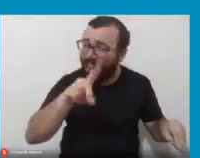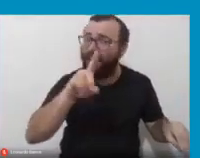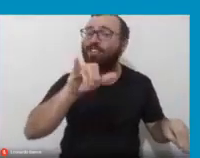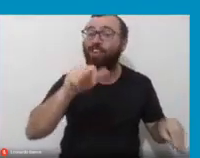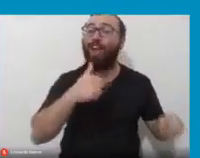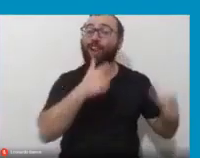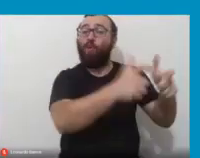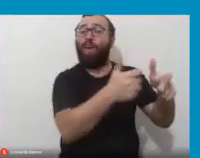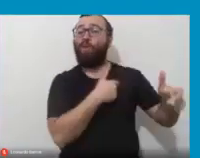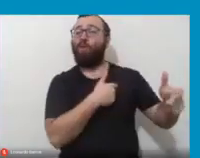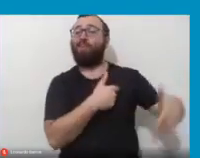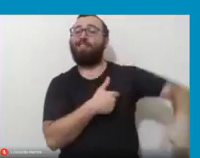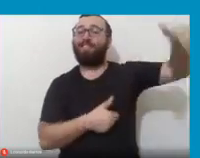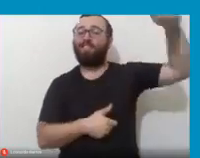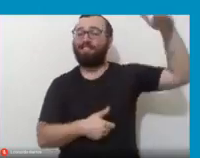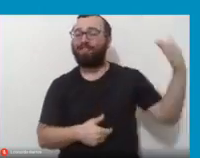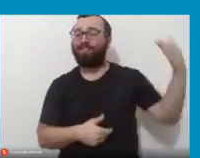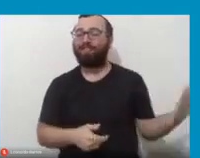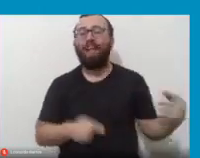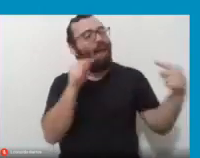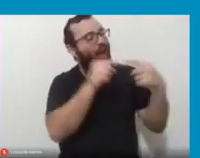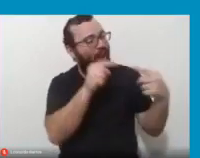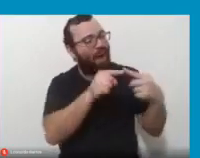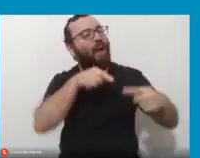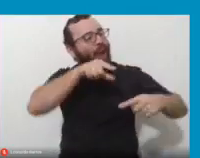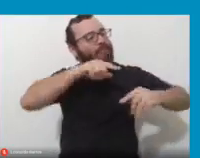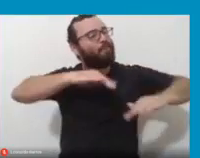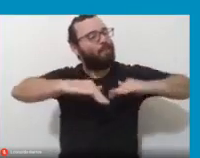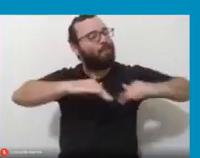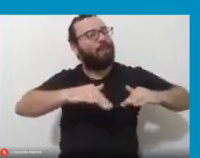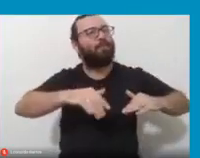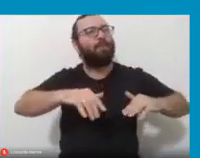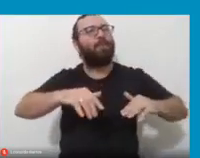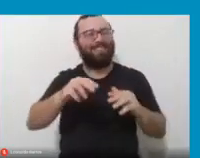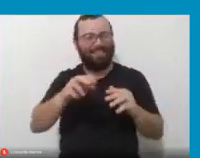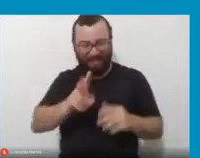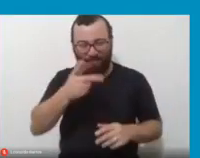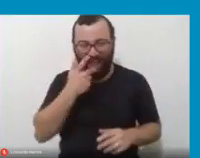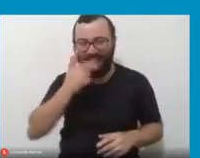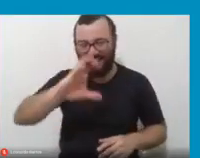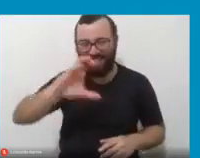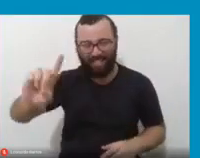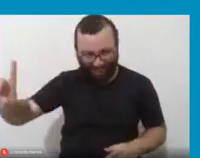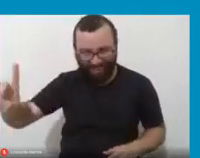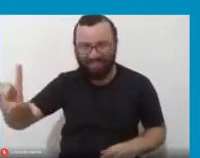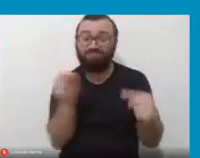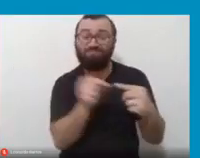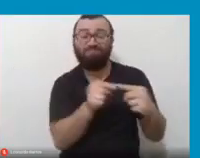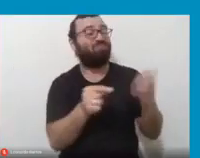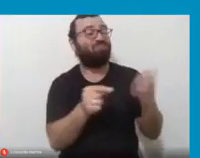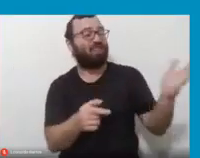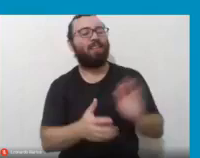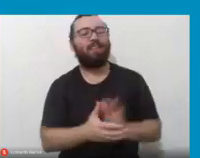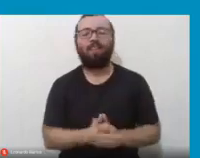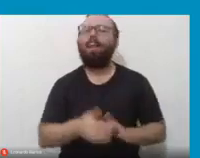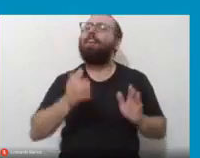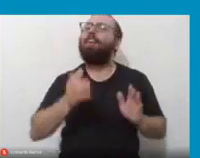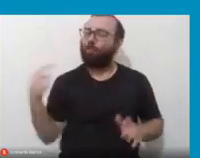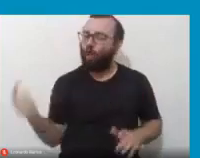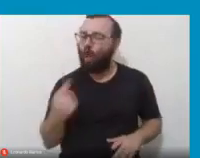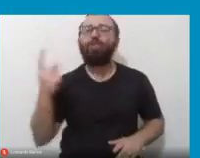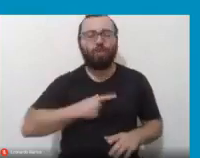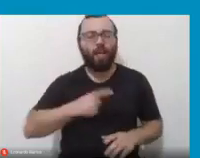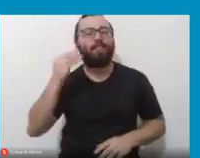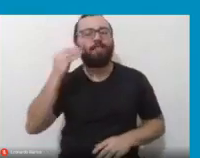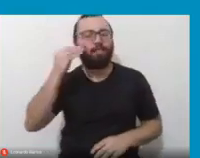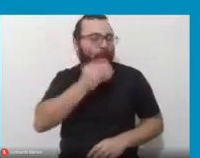cresci. Lembra muito esse movimento quando a gente fala de cidade de Deus. Então, a gente tem essa experiência de migrações